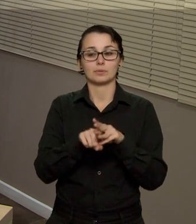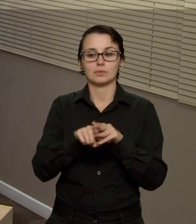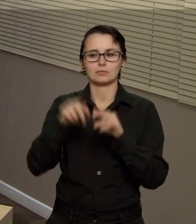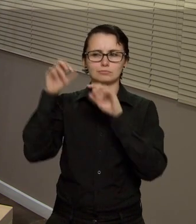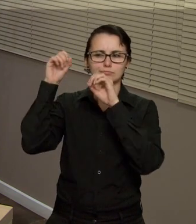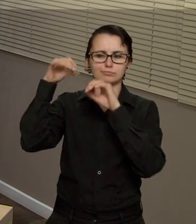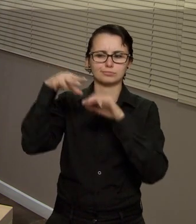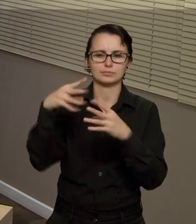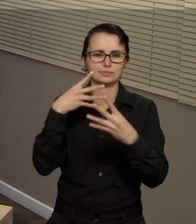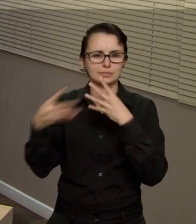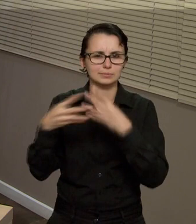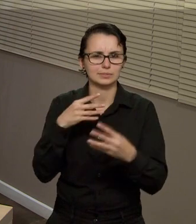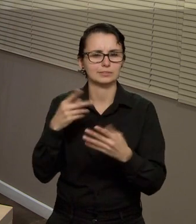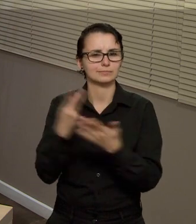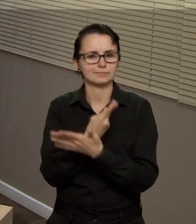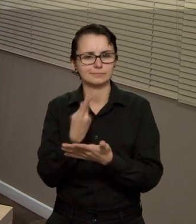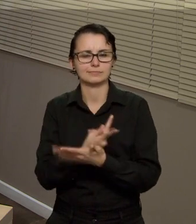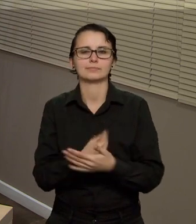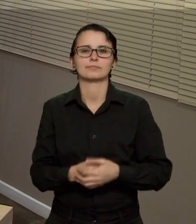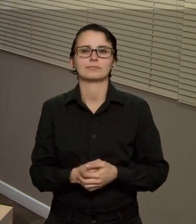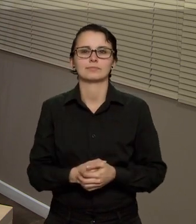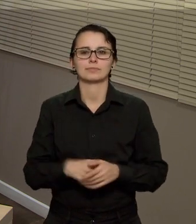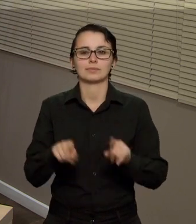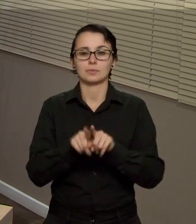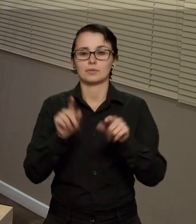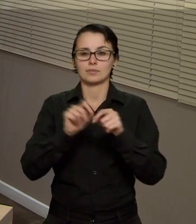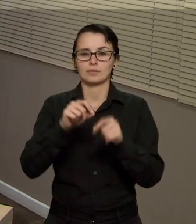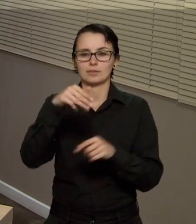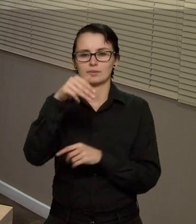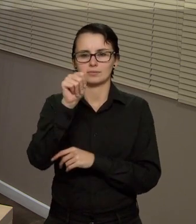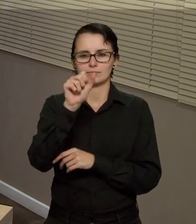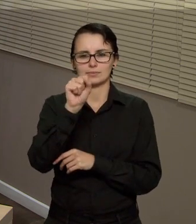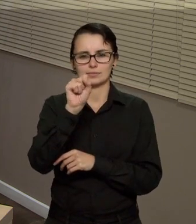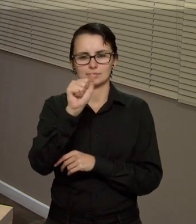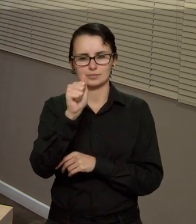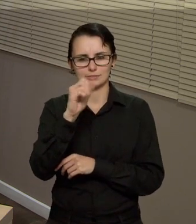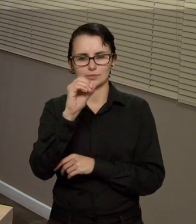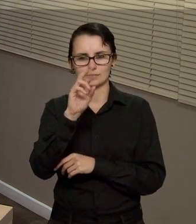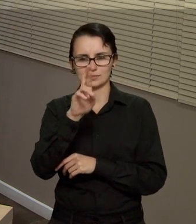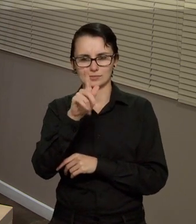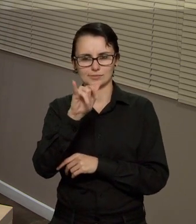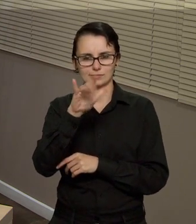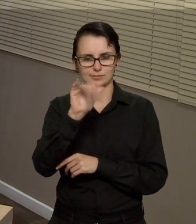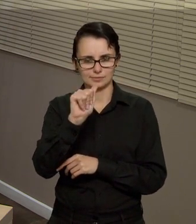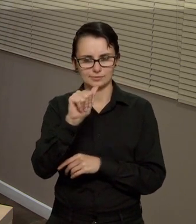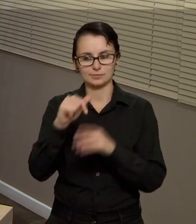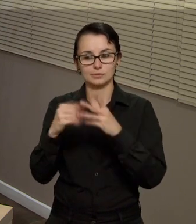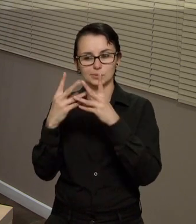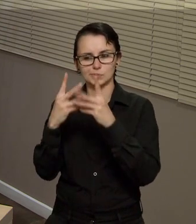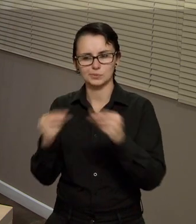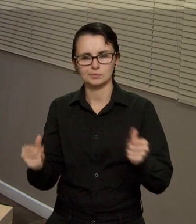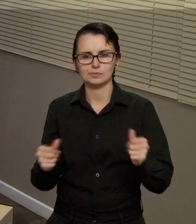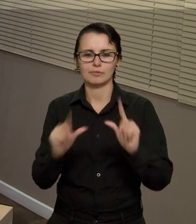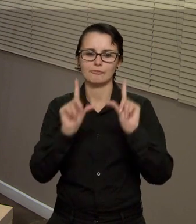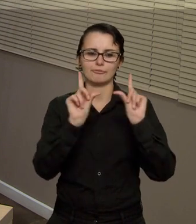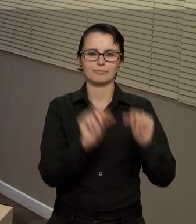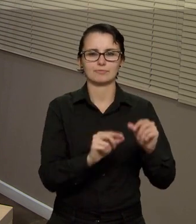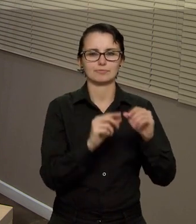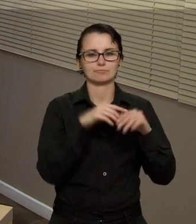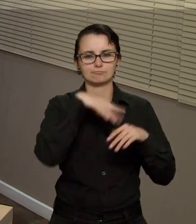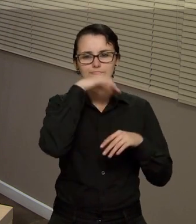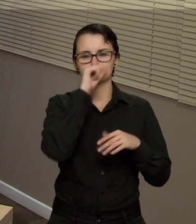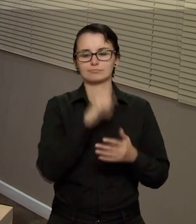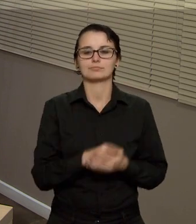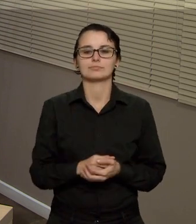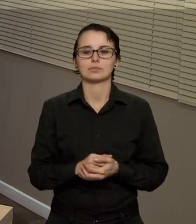cor, formação de massas de matéria orgânica, que ao serem decompostas provocam a redução do oxigênio